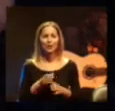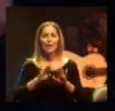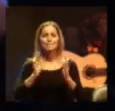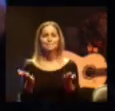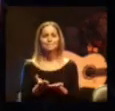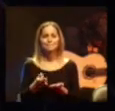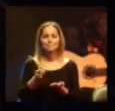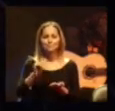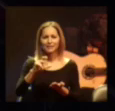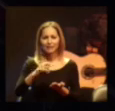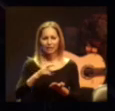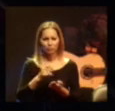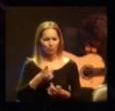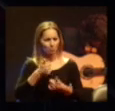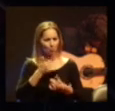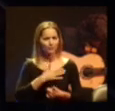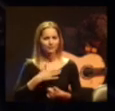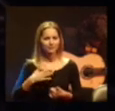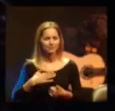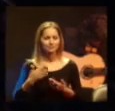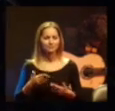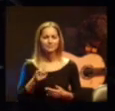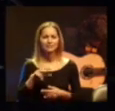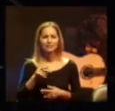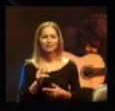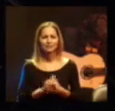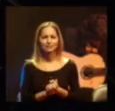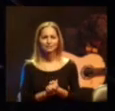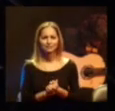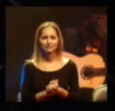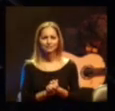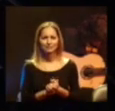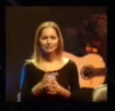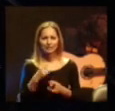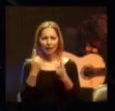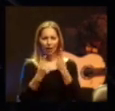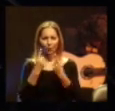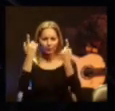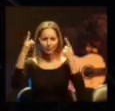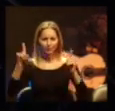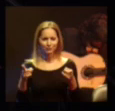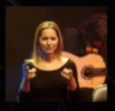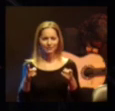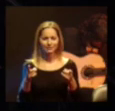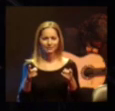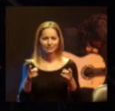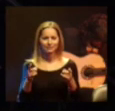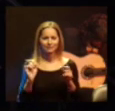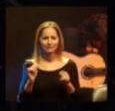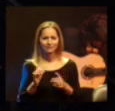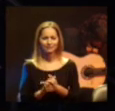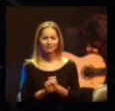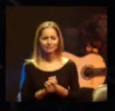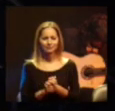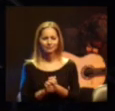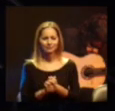muito. Muito, muito bem à saúde. Oh, Ana, e vamos ter aqui algumas músicas? Vamos ter algumas músicas. Espero